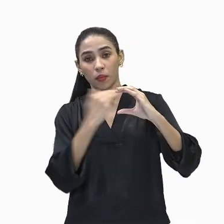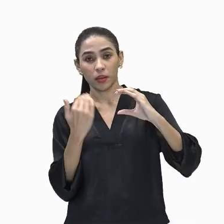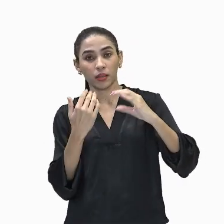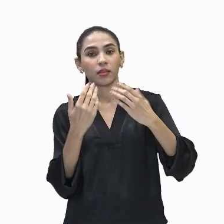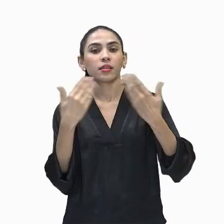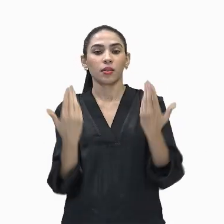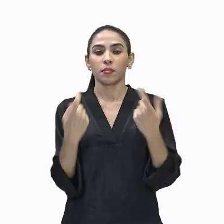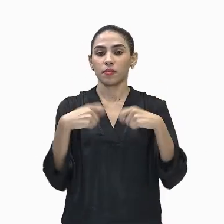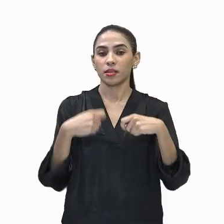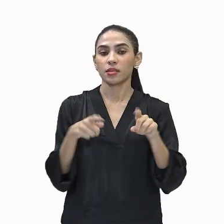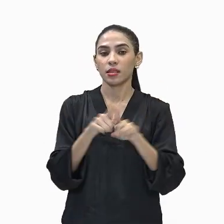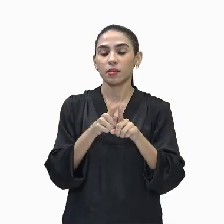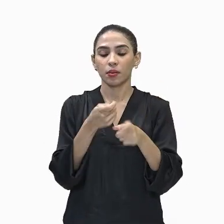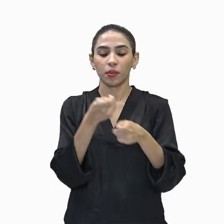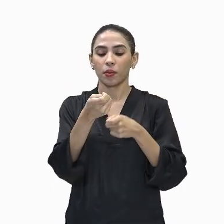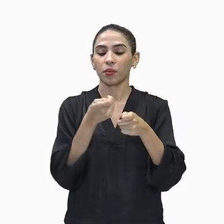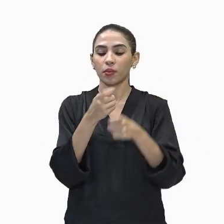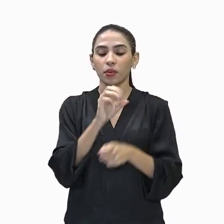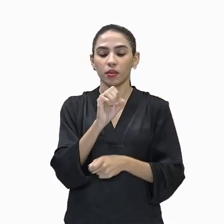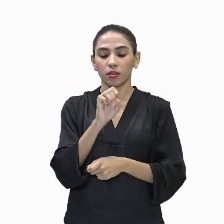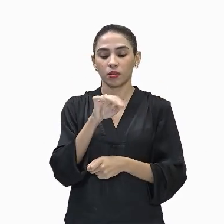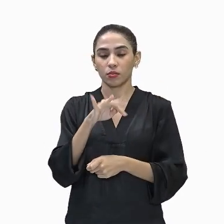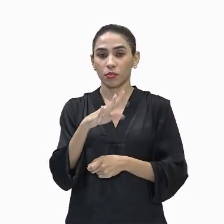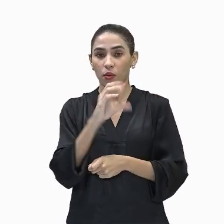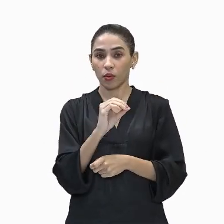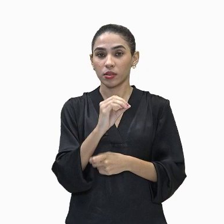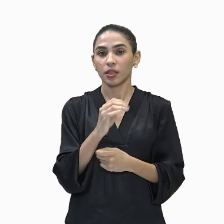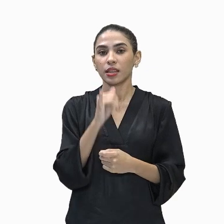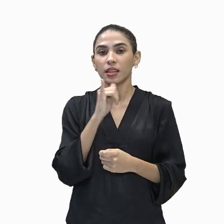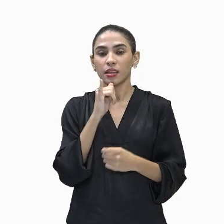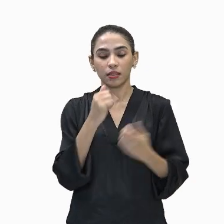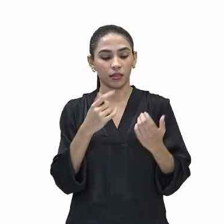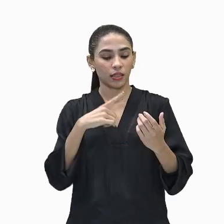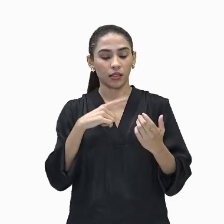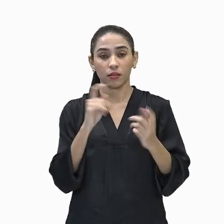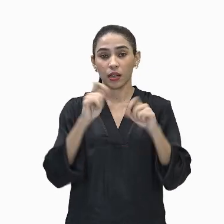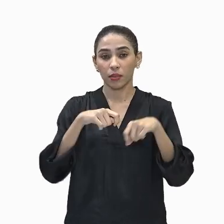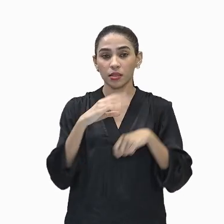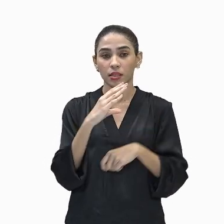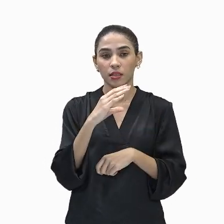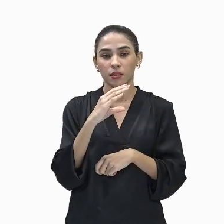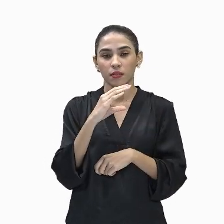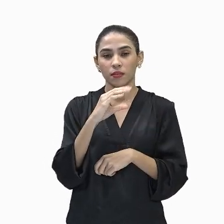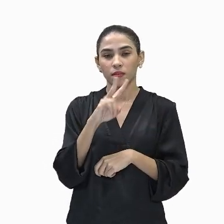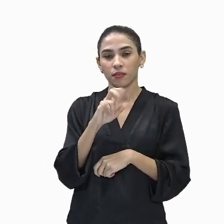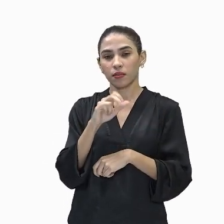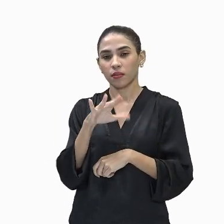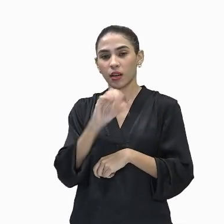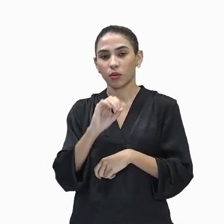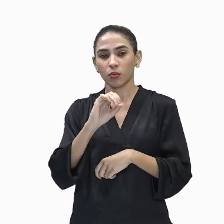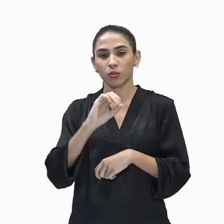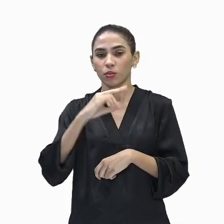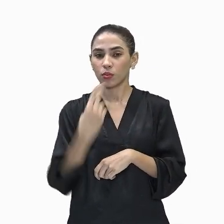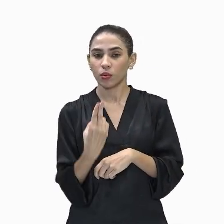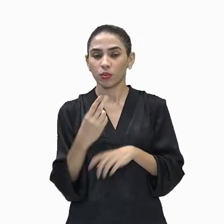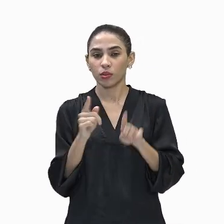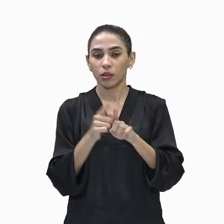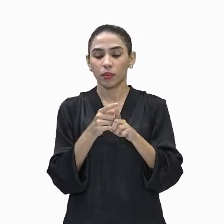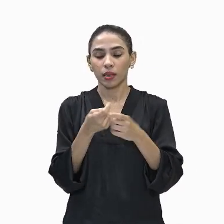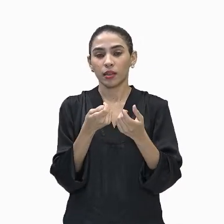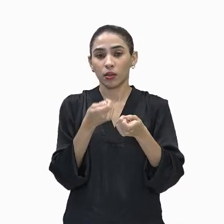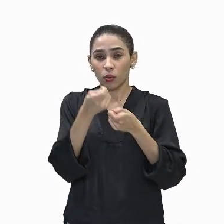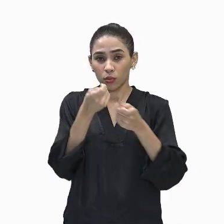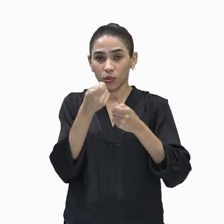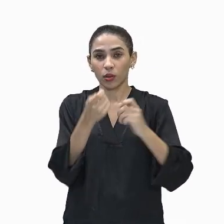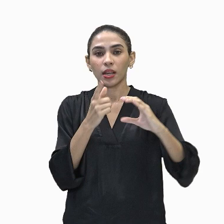ter ali uma regulação osmótica, que é através dos vacúolos pulsáteis ou contráteis, que regulam o excesso de água